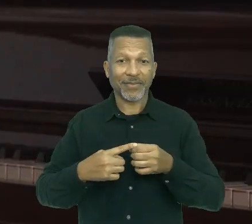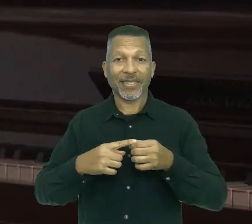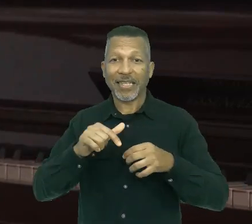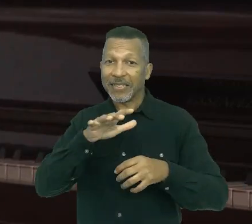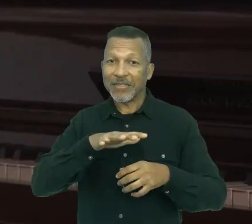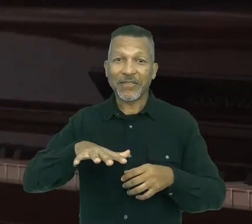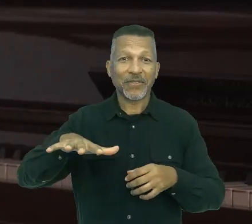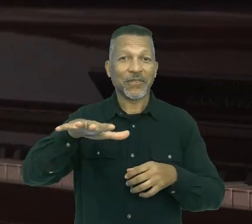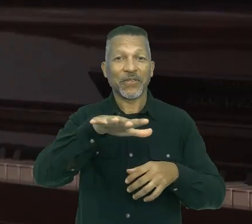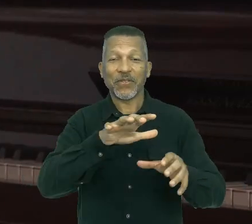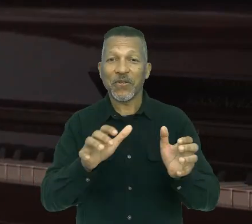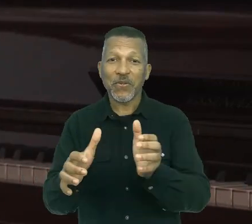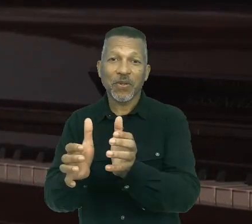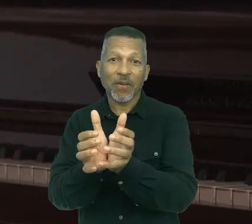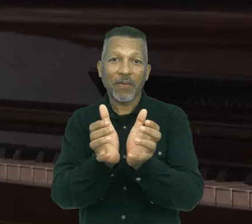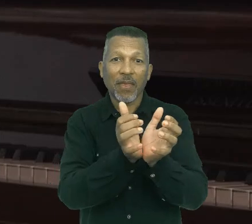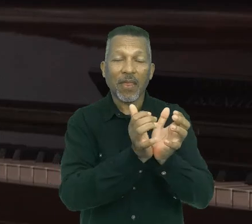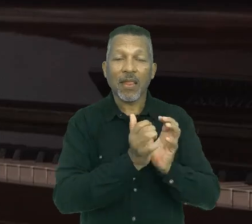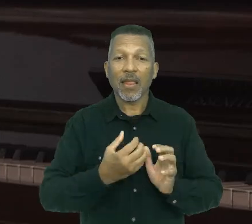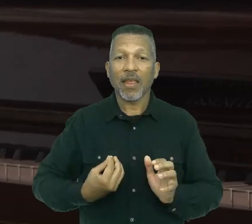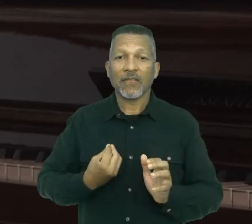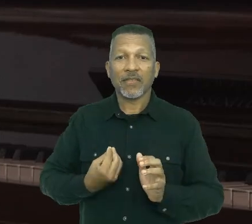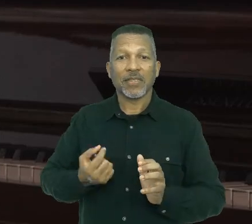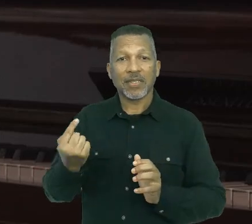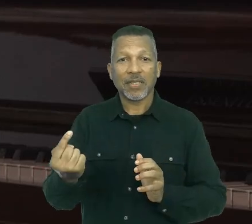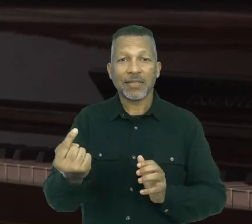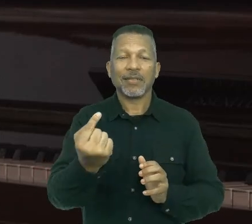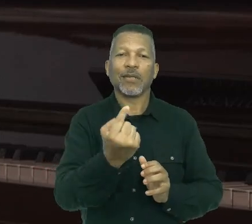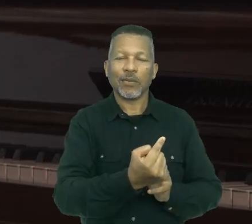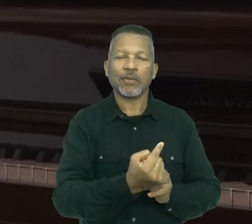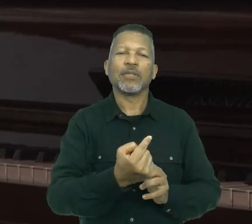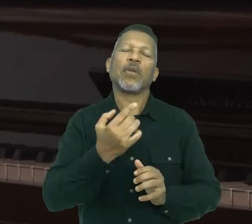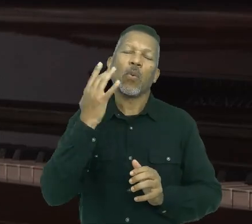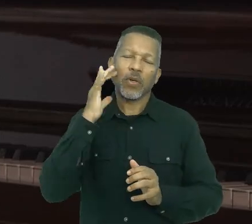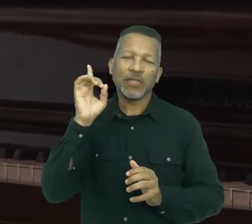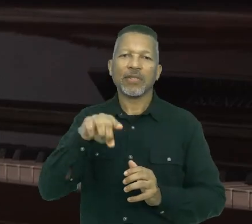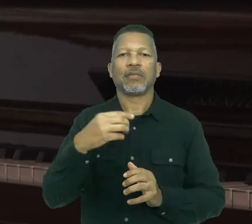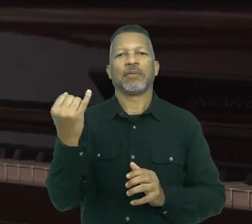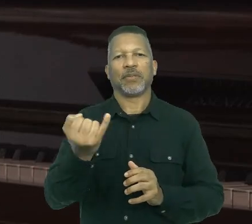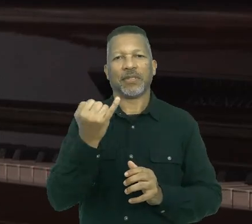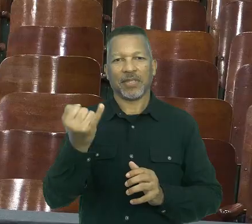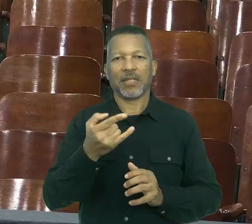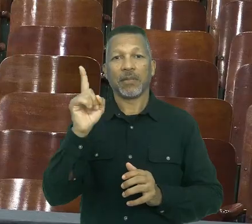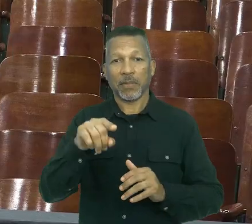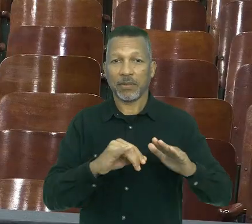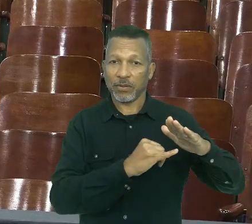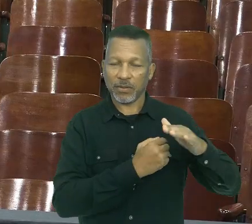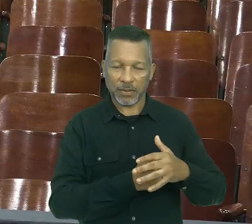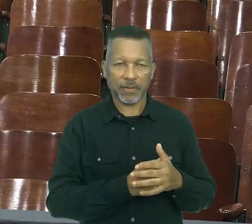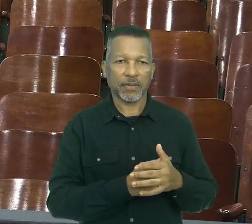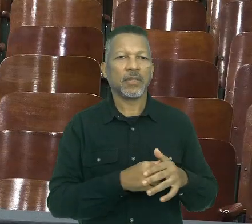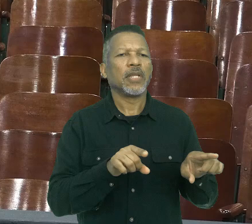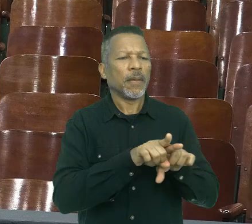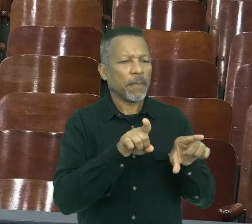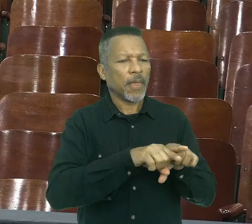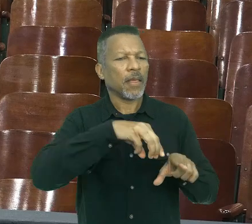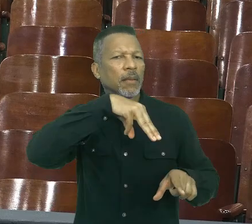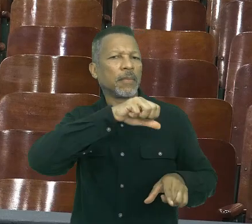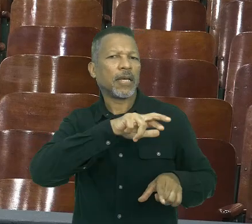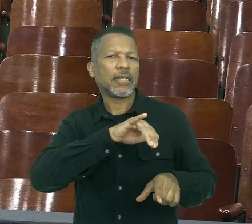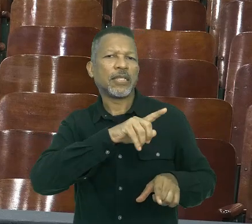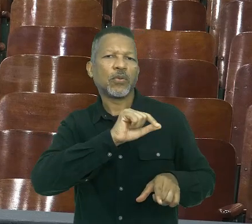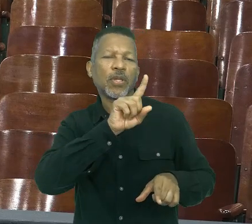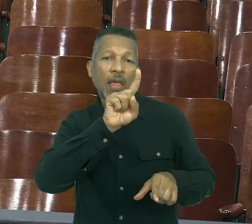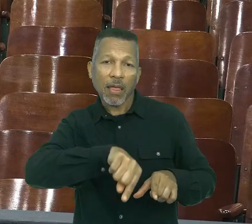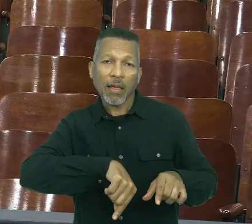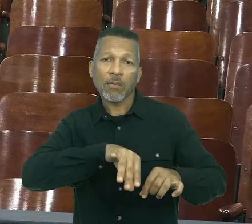pelas comunidades, pelas vidas das pessoas, e que eu acho que é interessante quanto o objetivo da instituição. Marilda também é produtora